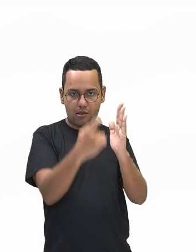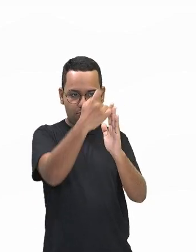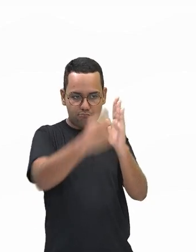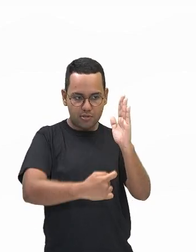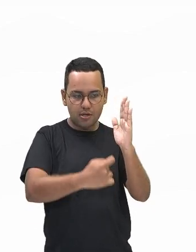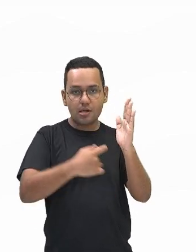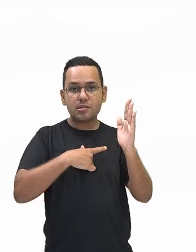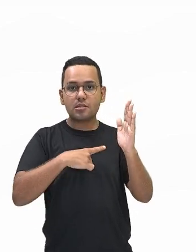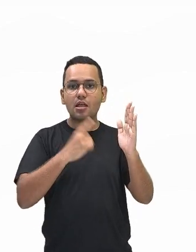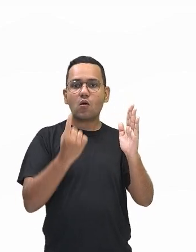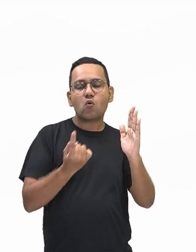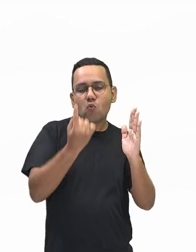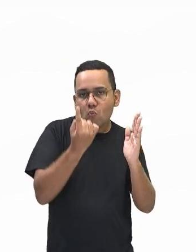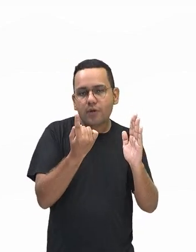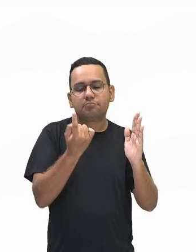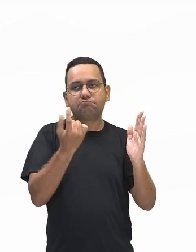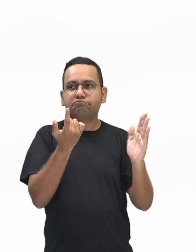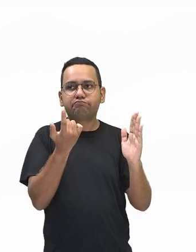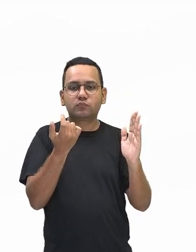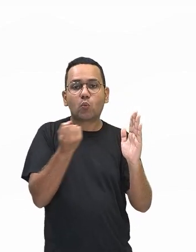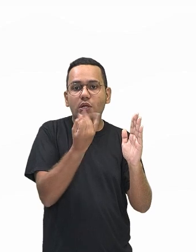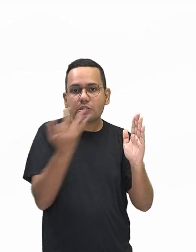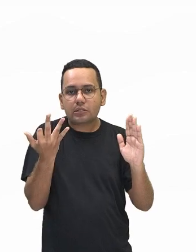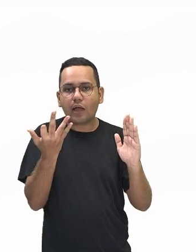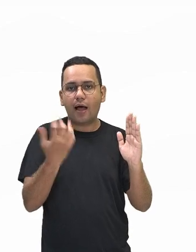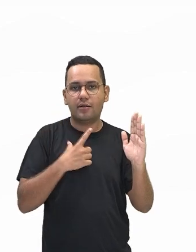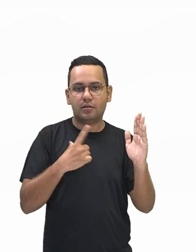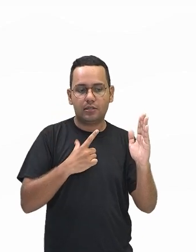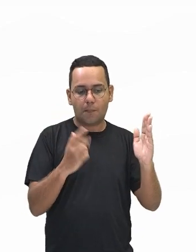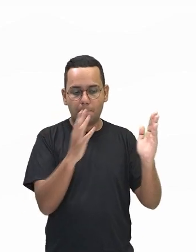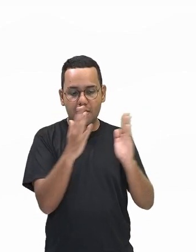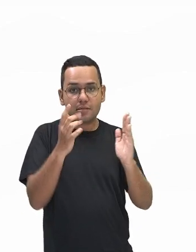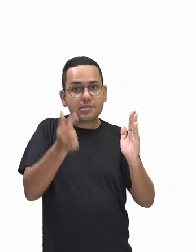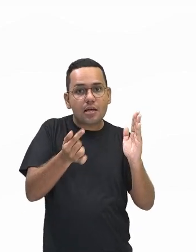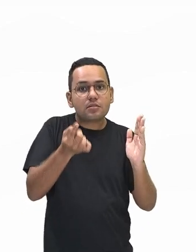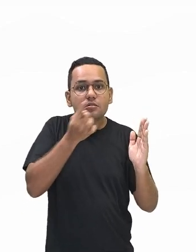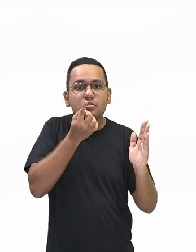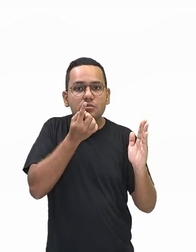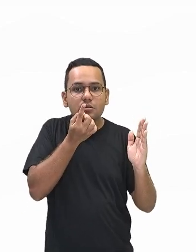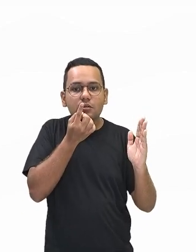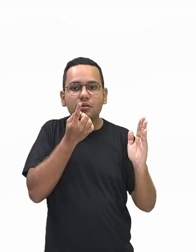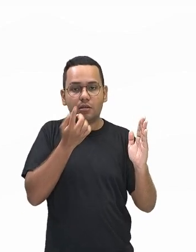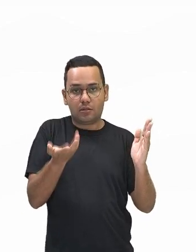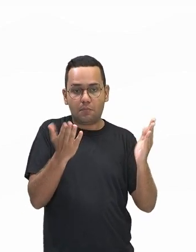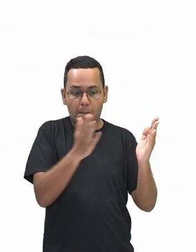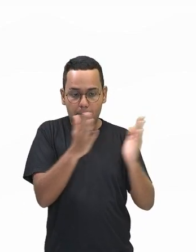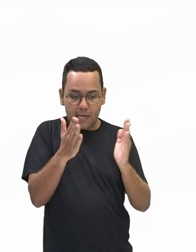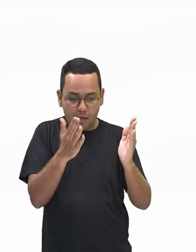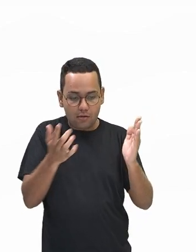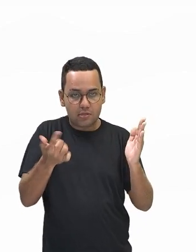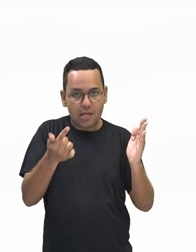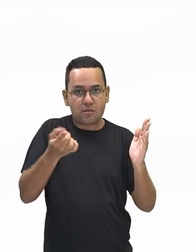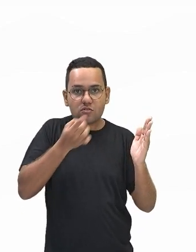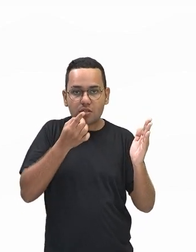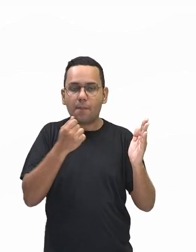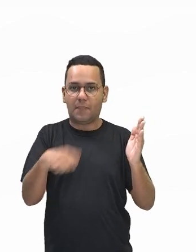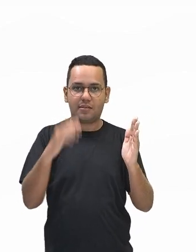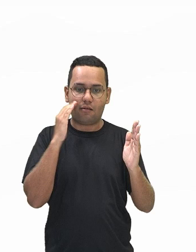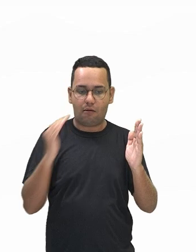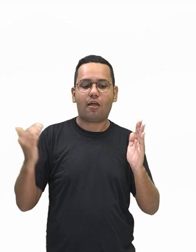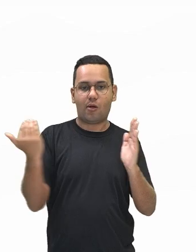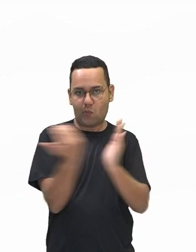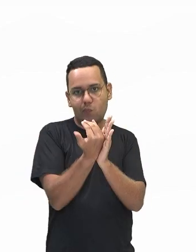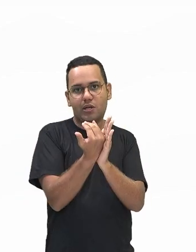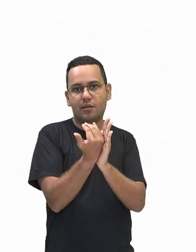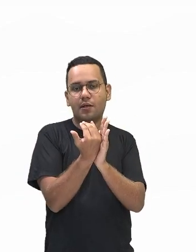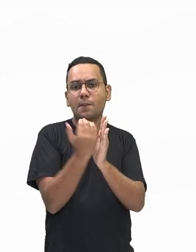uma determinada dose em 7 dias, este período de tempo deve ser cumprido para que